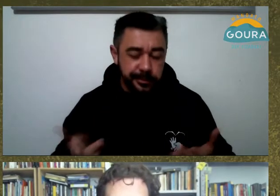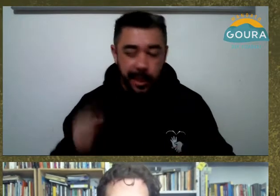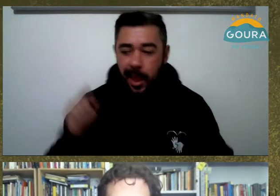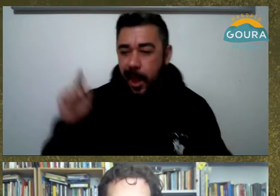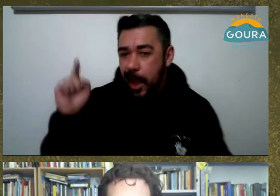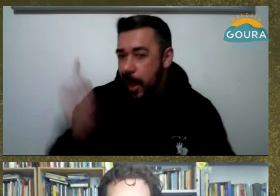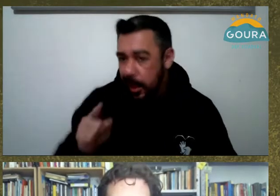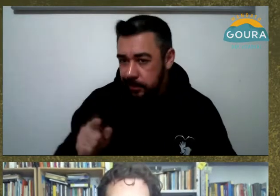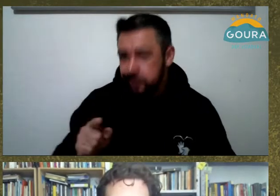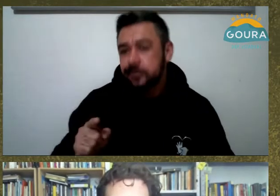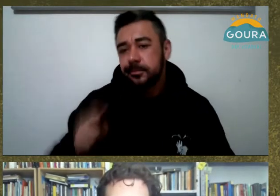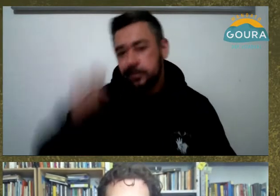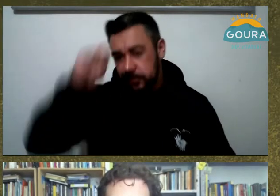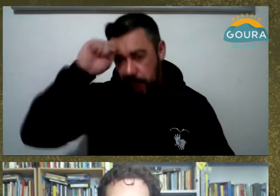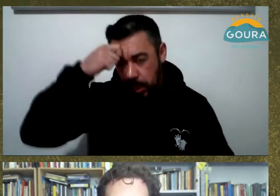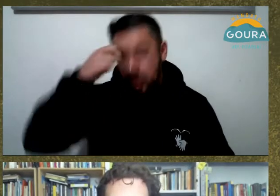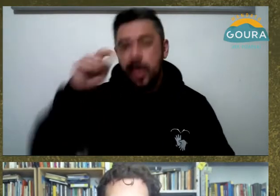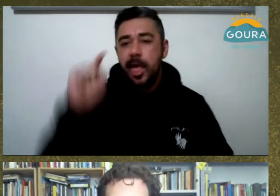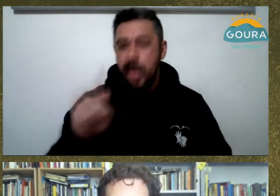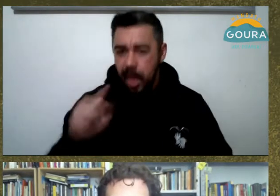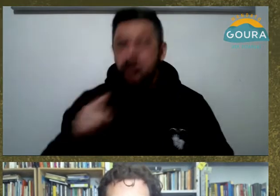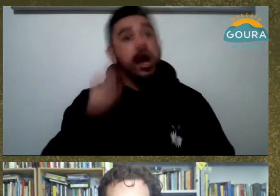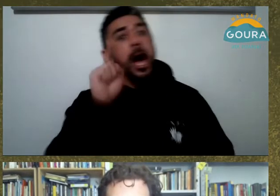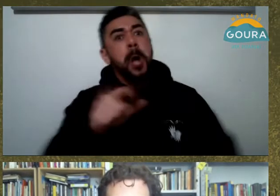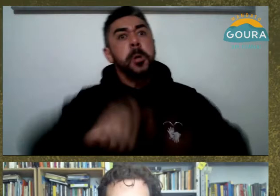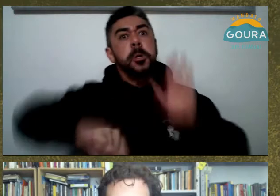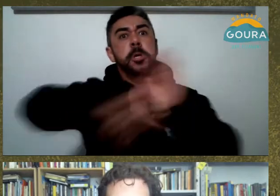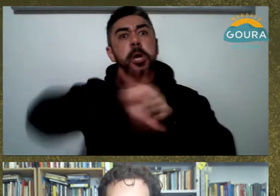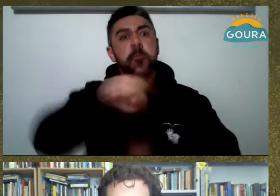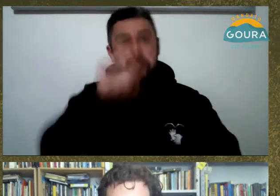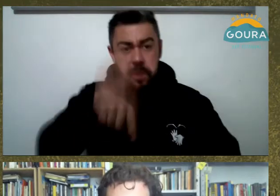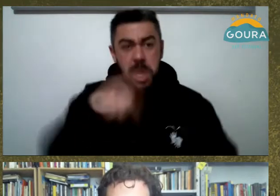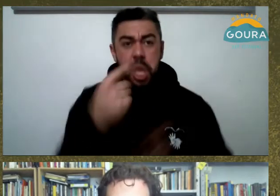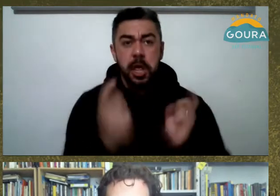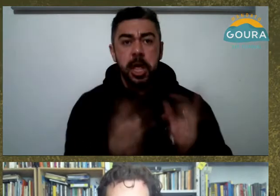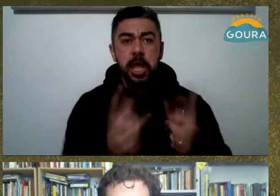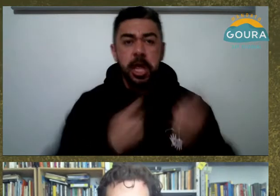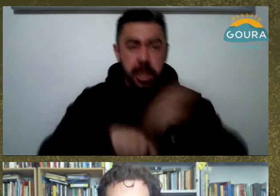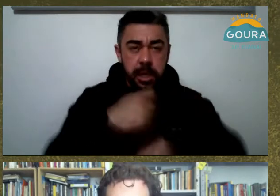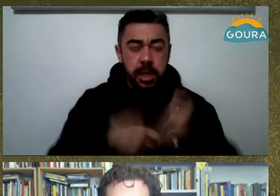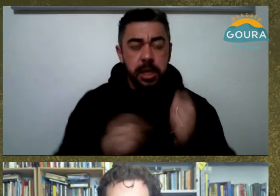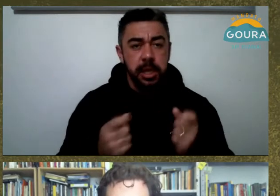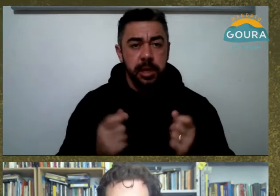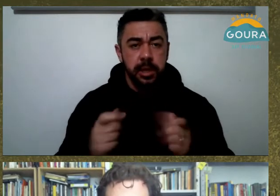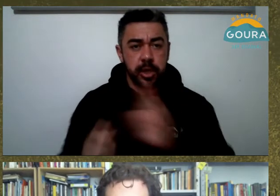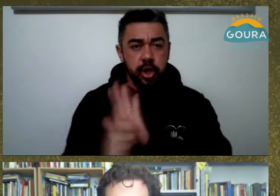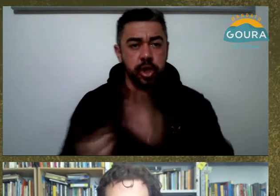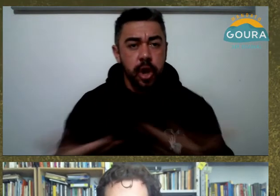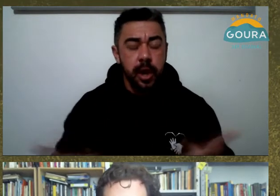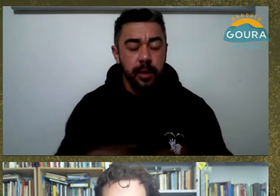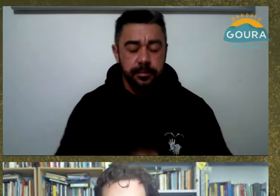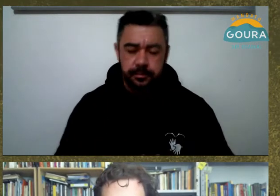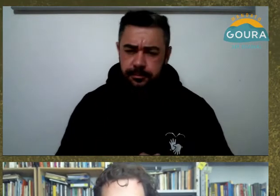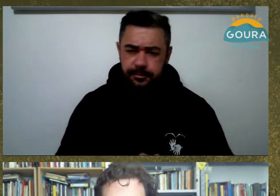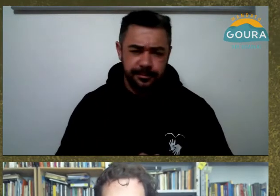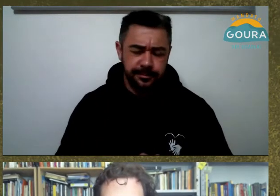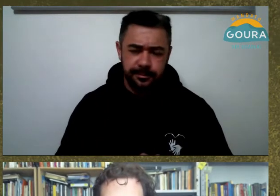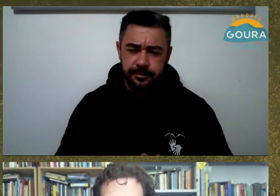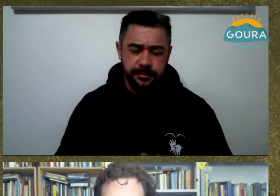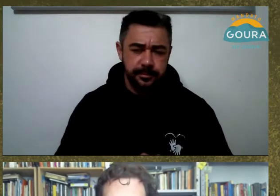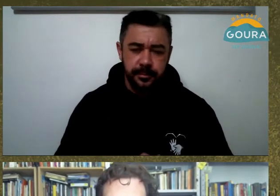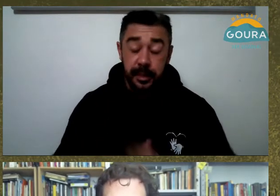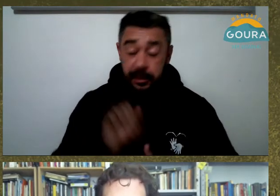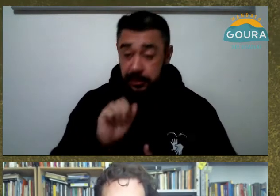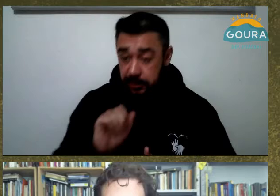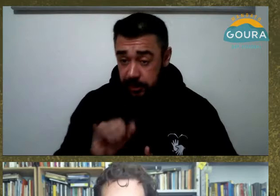vai ser incriminada enquanto traficante. Ora, se tivermos um